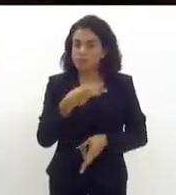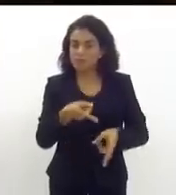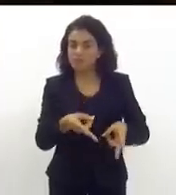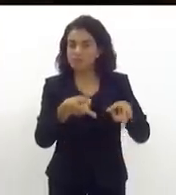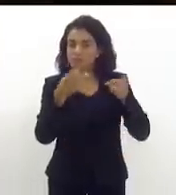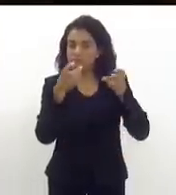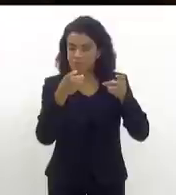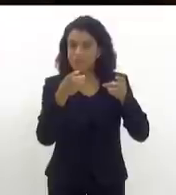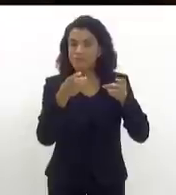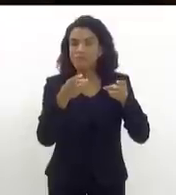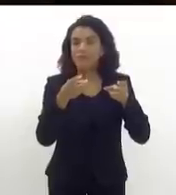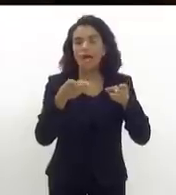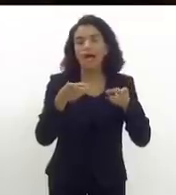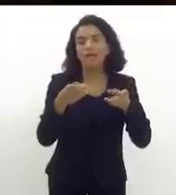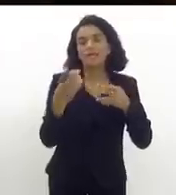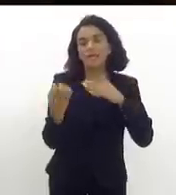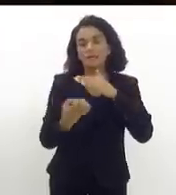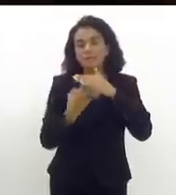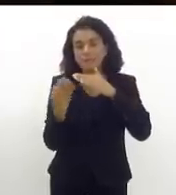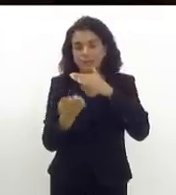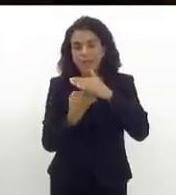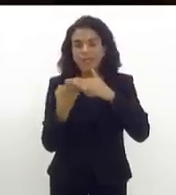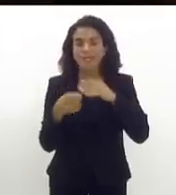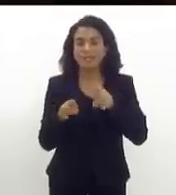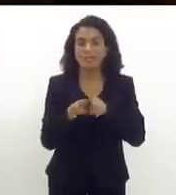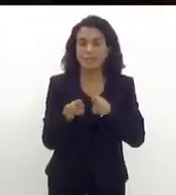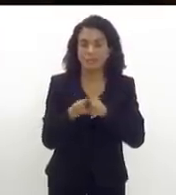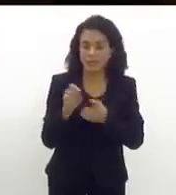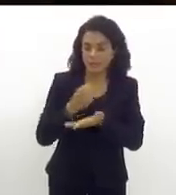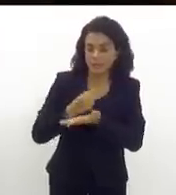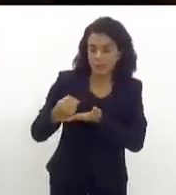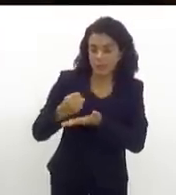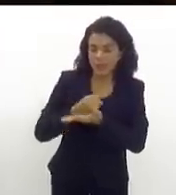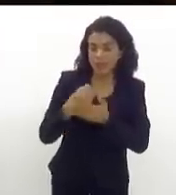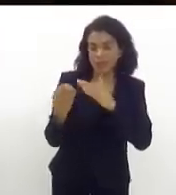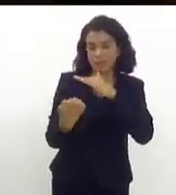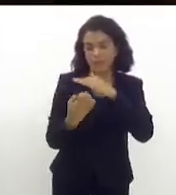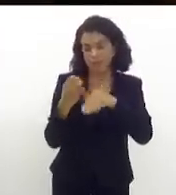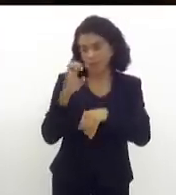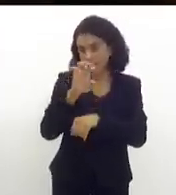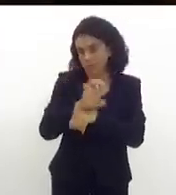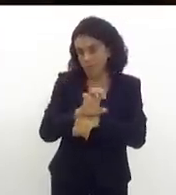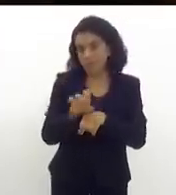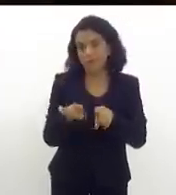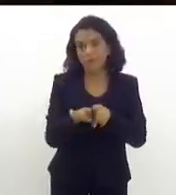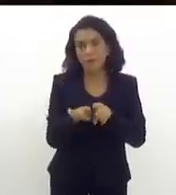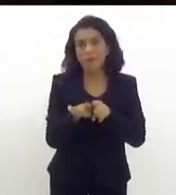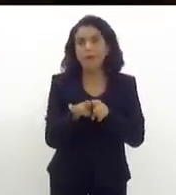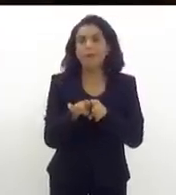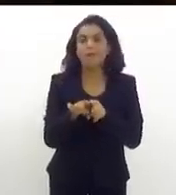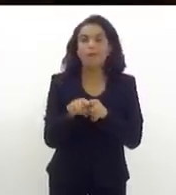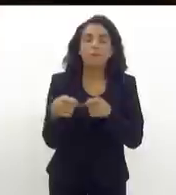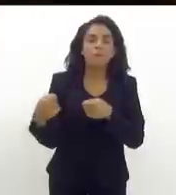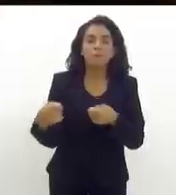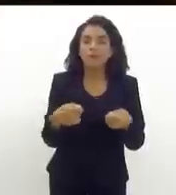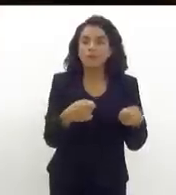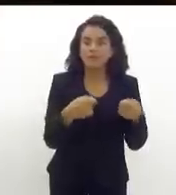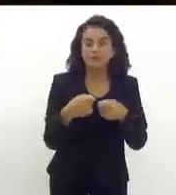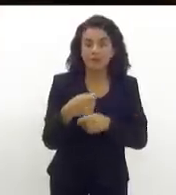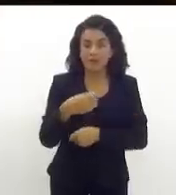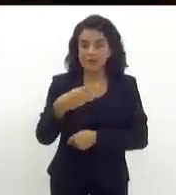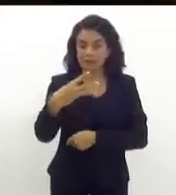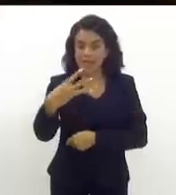as distribuidoras as concessionárias comunicarem que precisavam pelo menos de